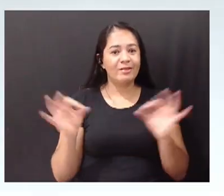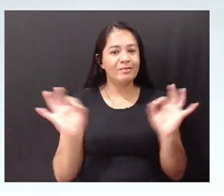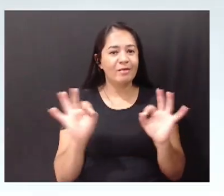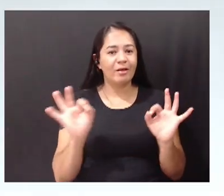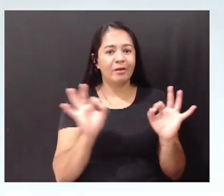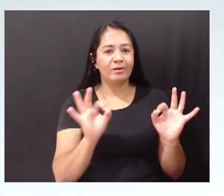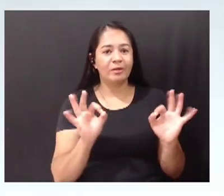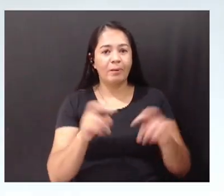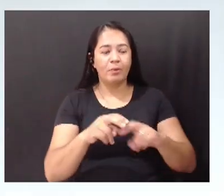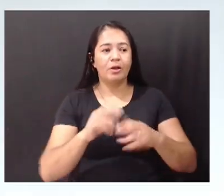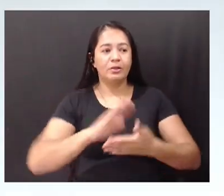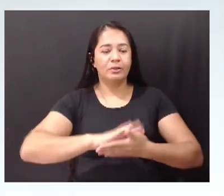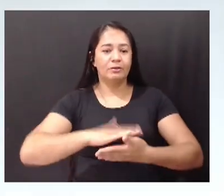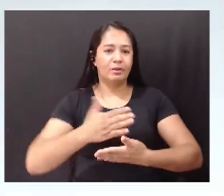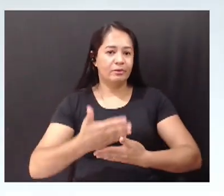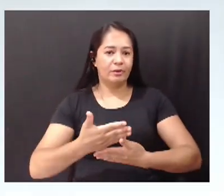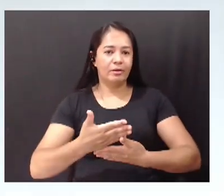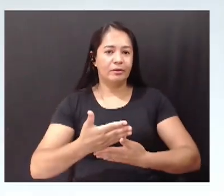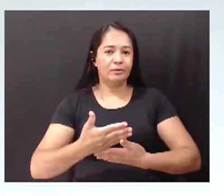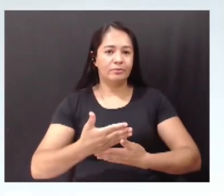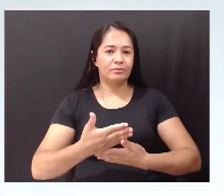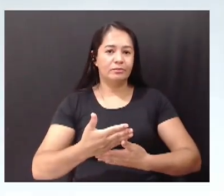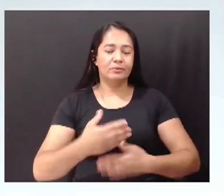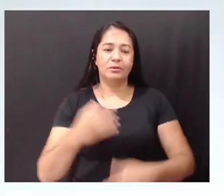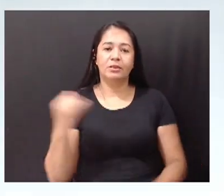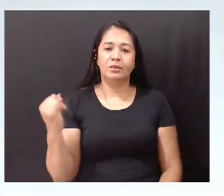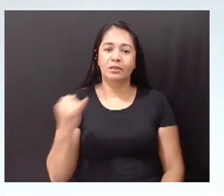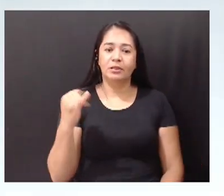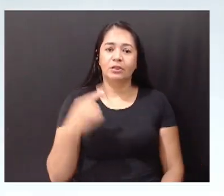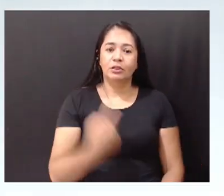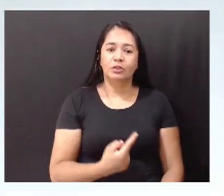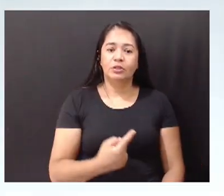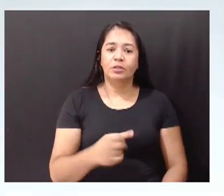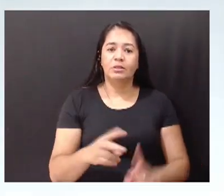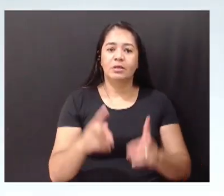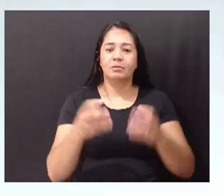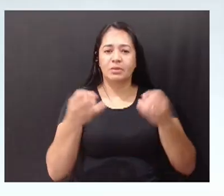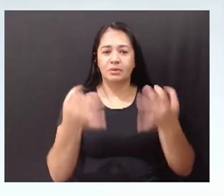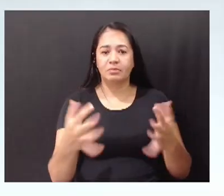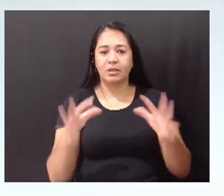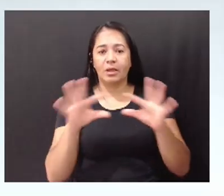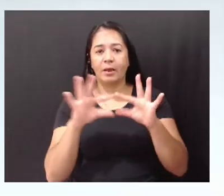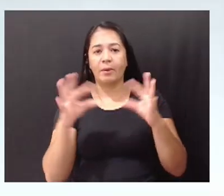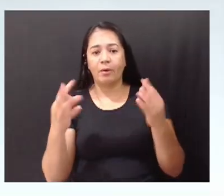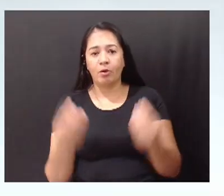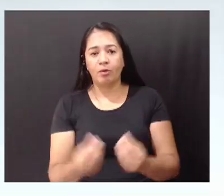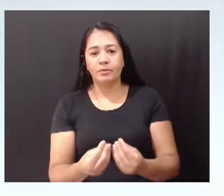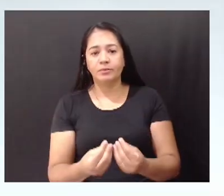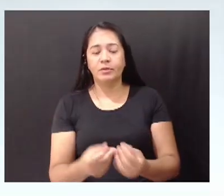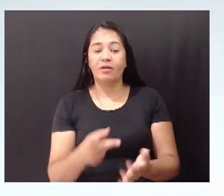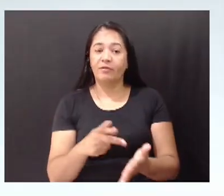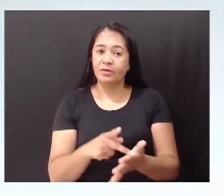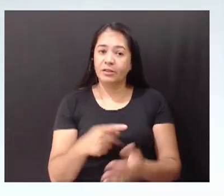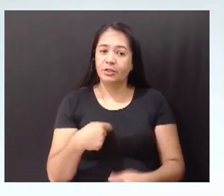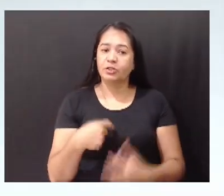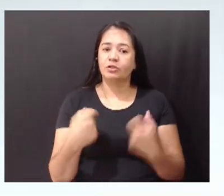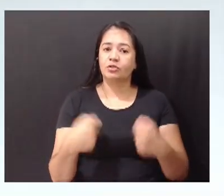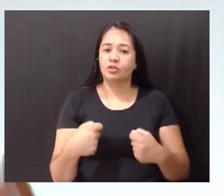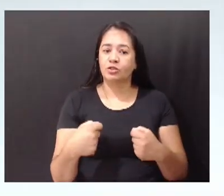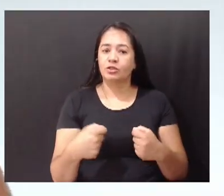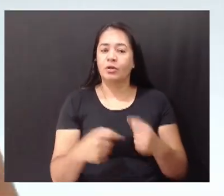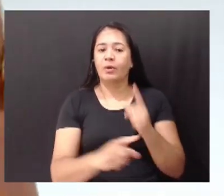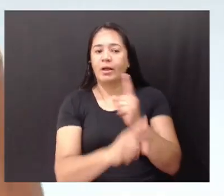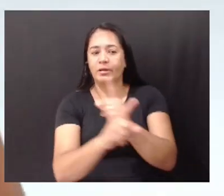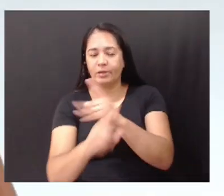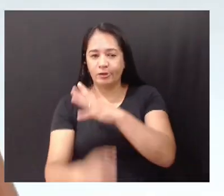telas? Então, é uma questão muito importante que a gente sempre pontua para as famílias, né? Realmente, eu também atendo vários adolescentes no